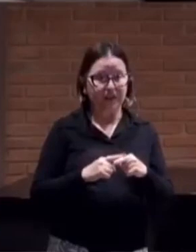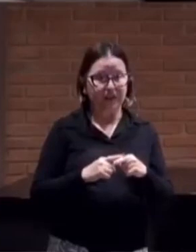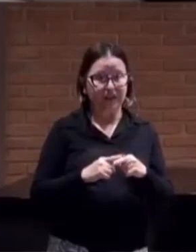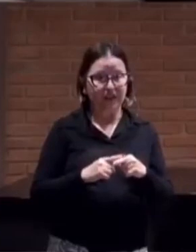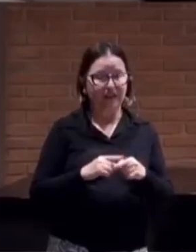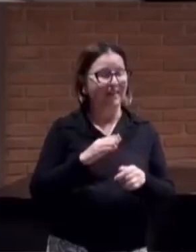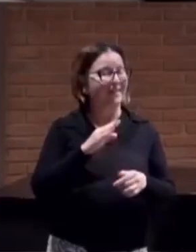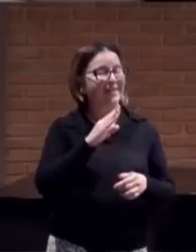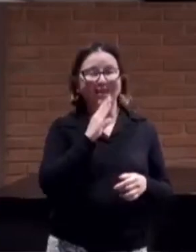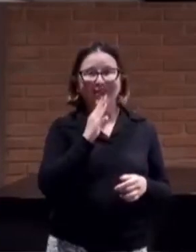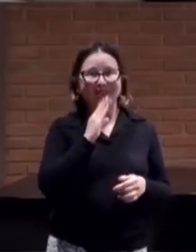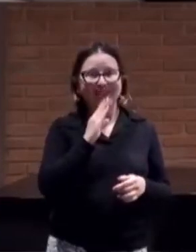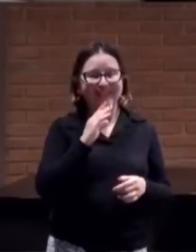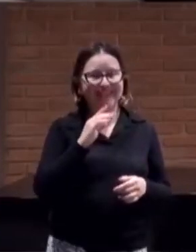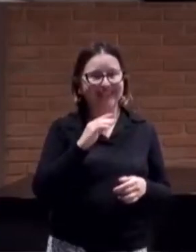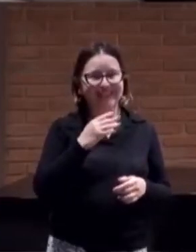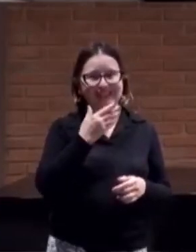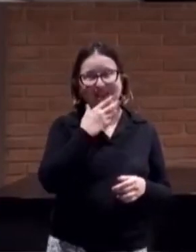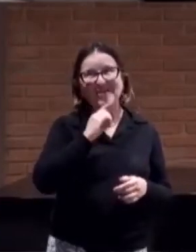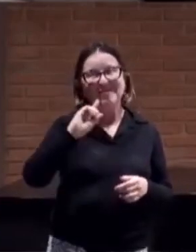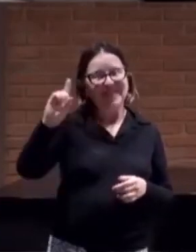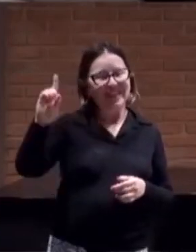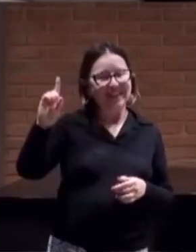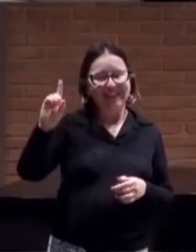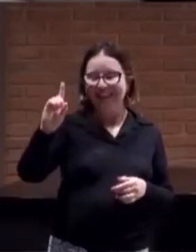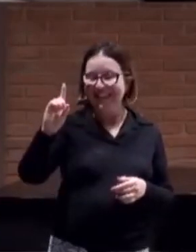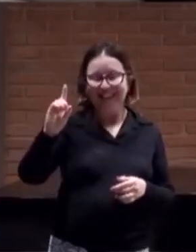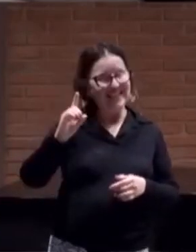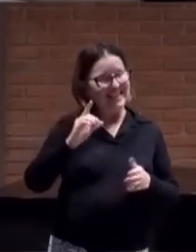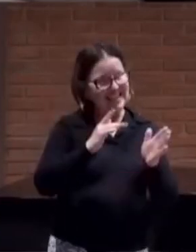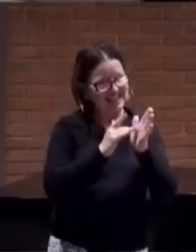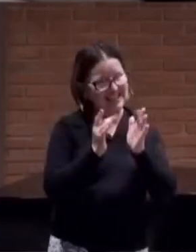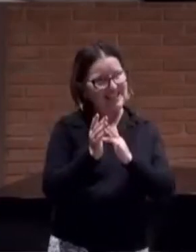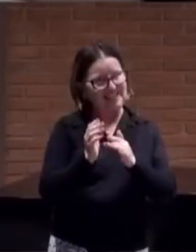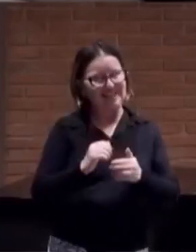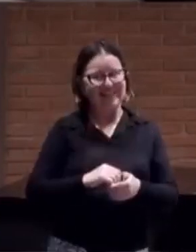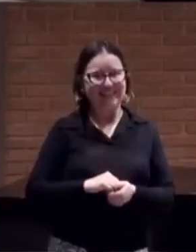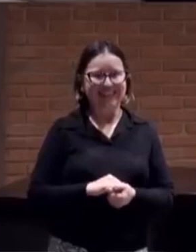conhecem nem o Pai, nem a mim.